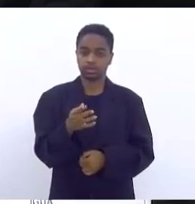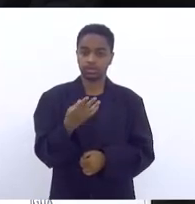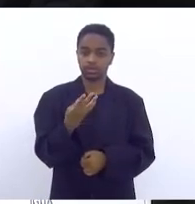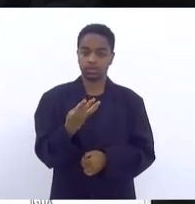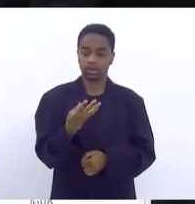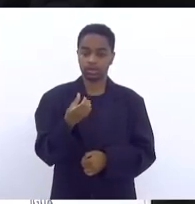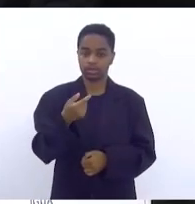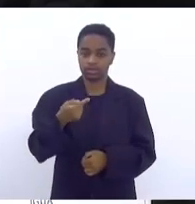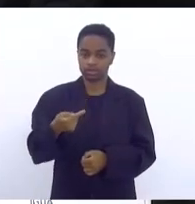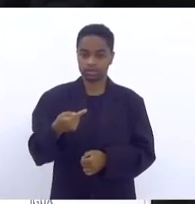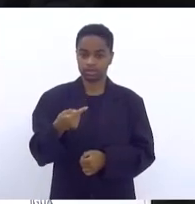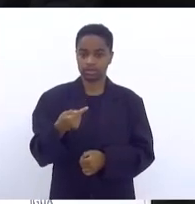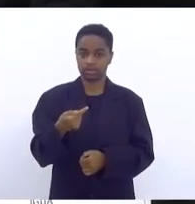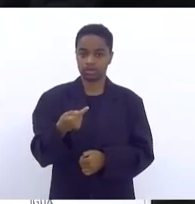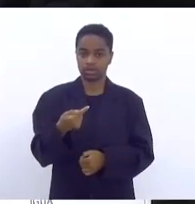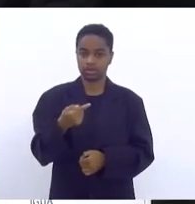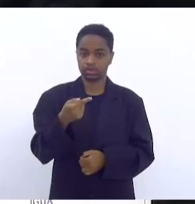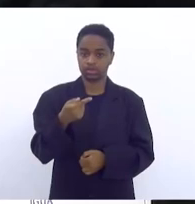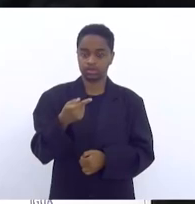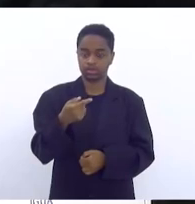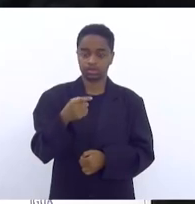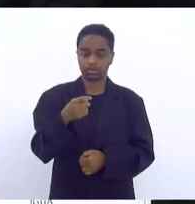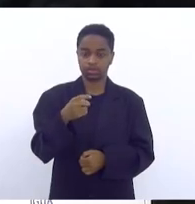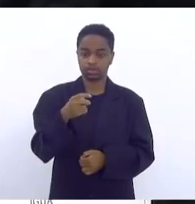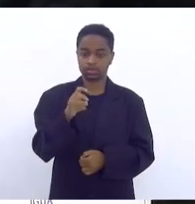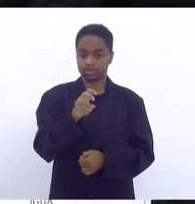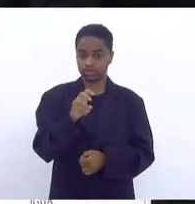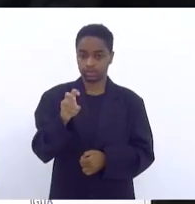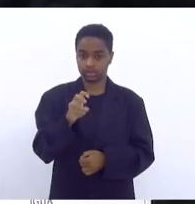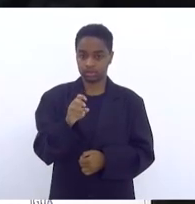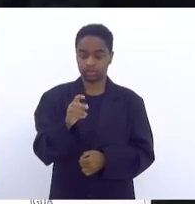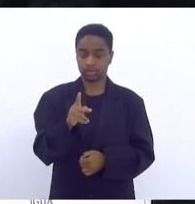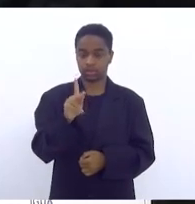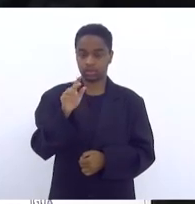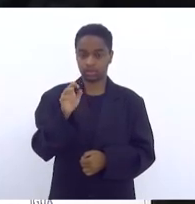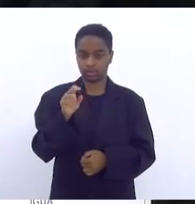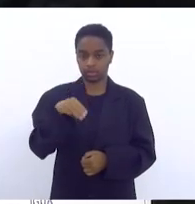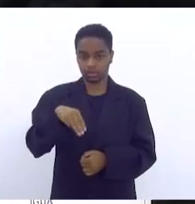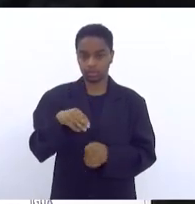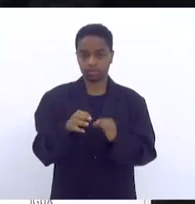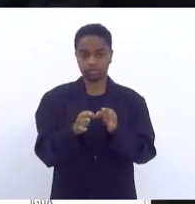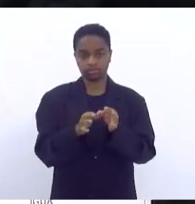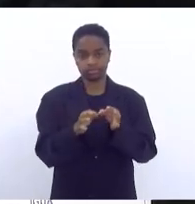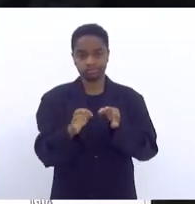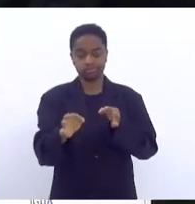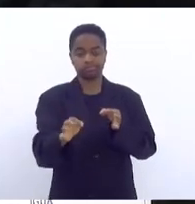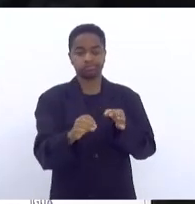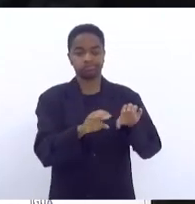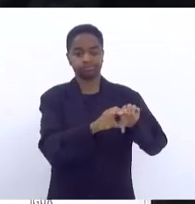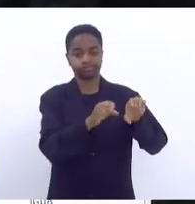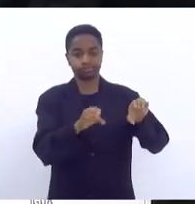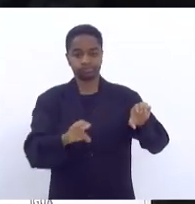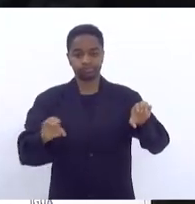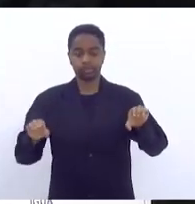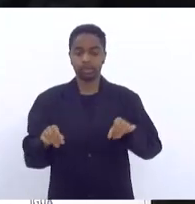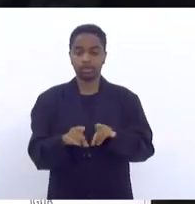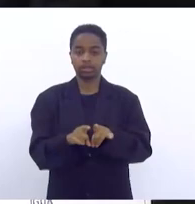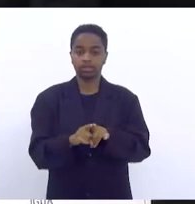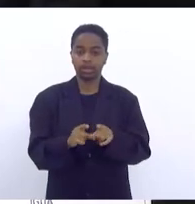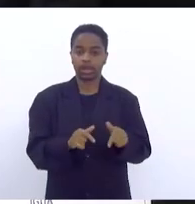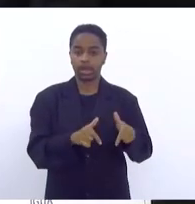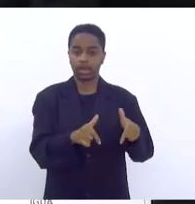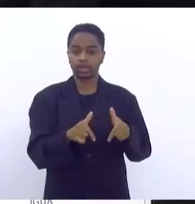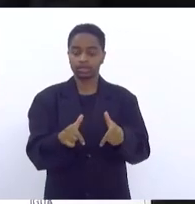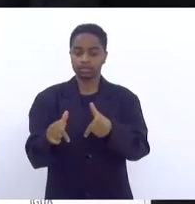47 V eh 55 km de expansão de redes eh todas as intervenções no